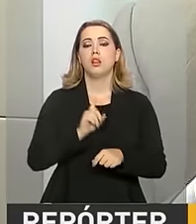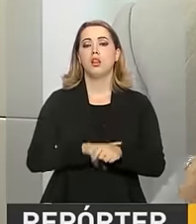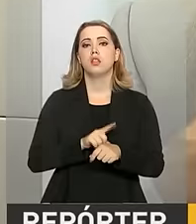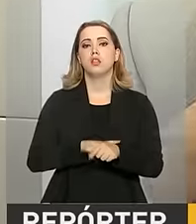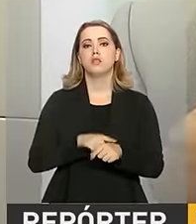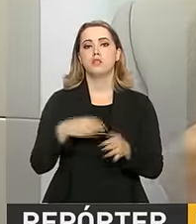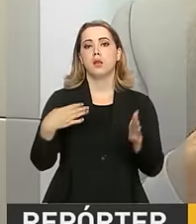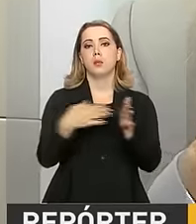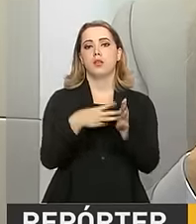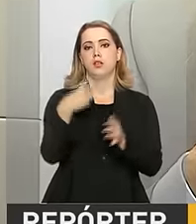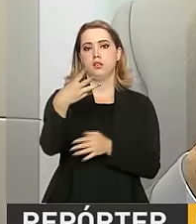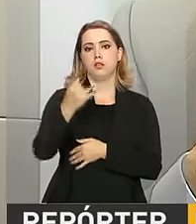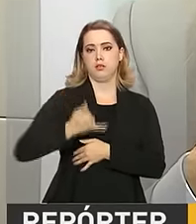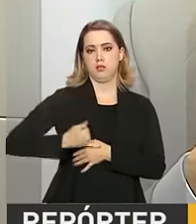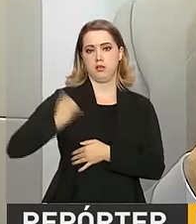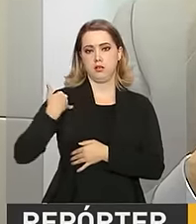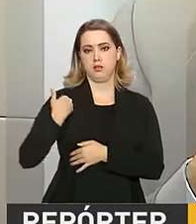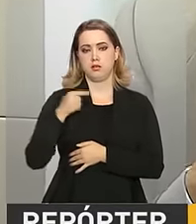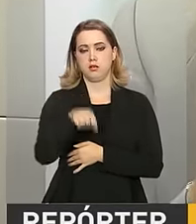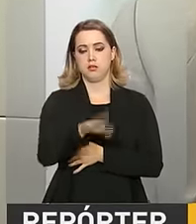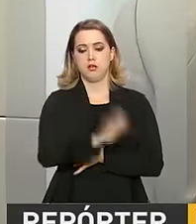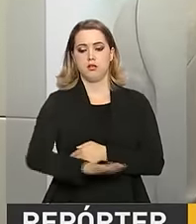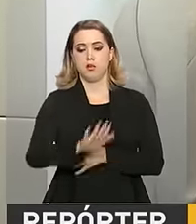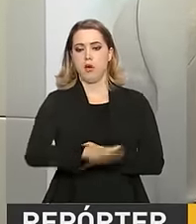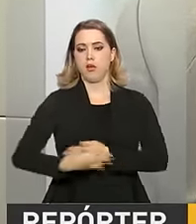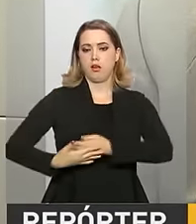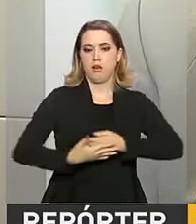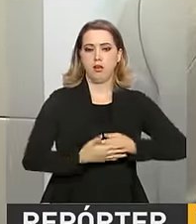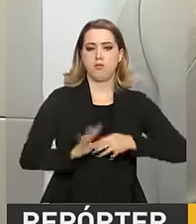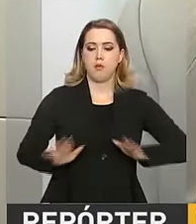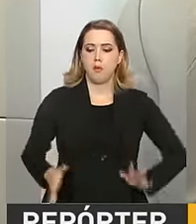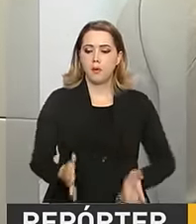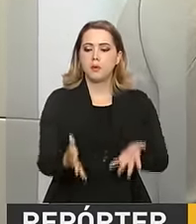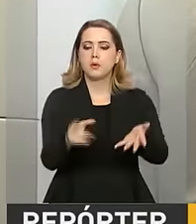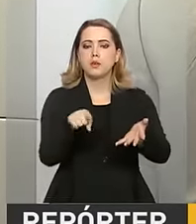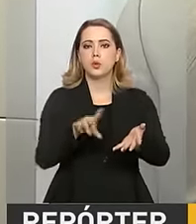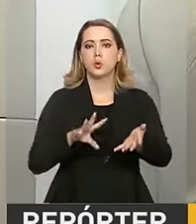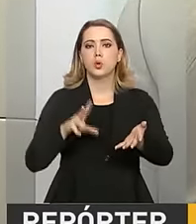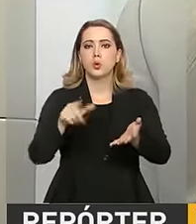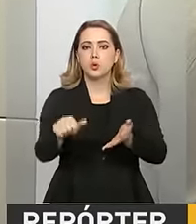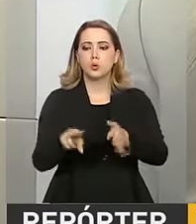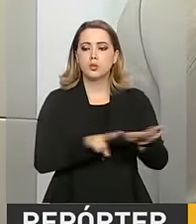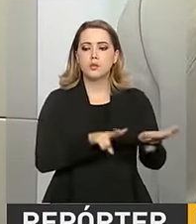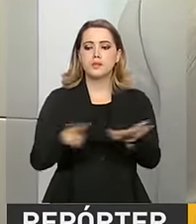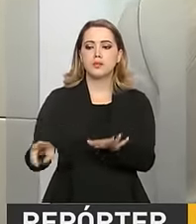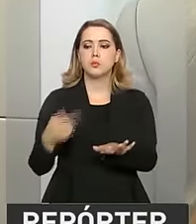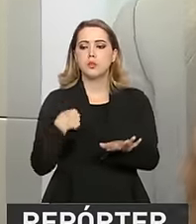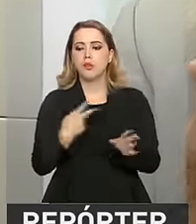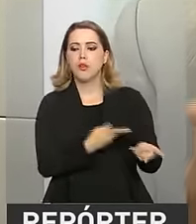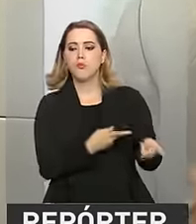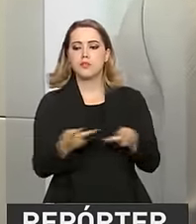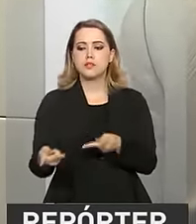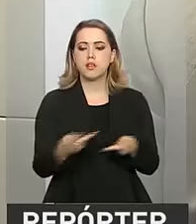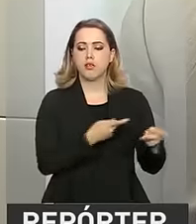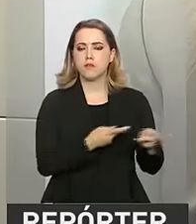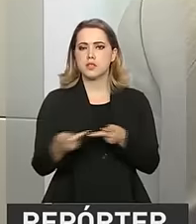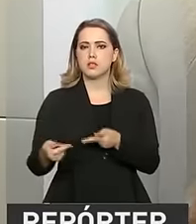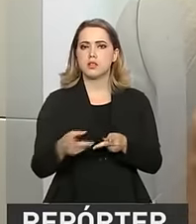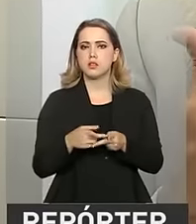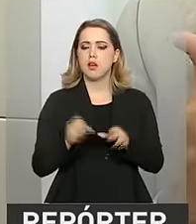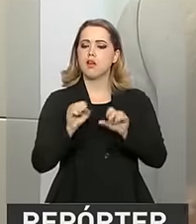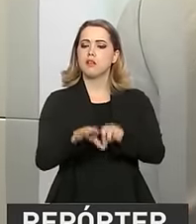estimulada e aí o o nós vamos ter um visitador em toda semana na casa daquela família do Bolsa Família orientando como